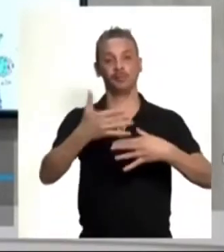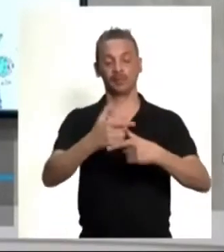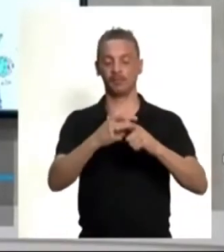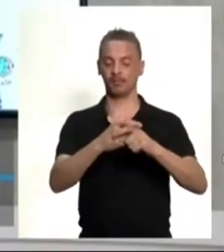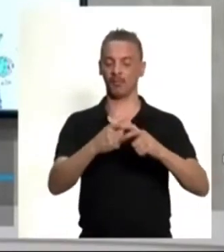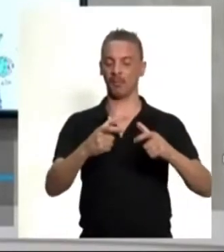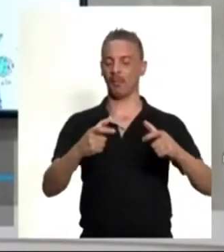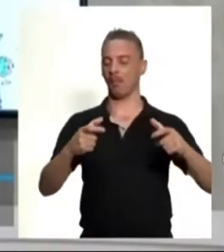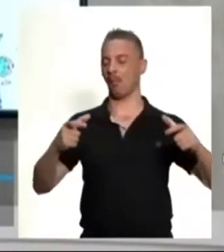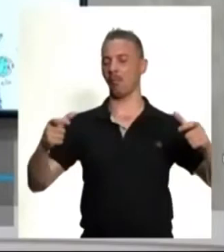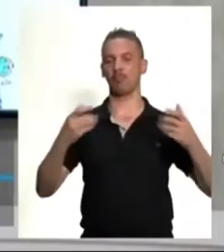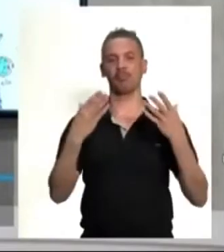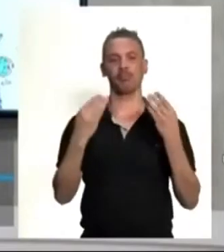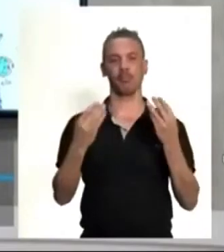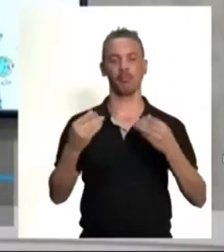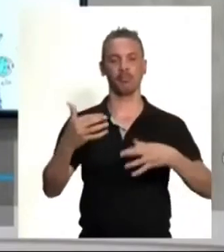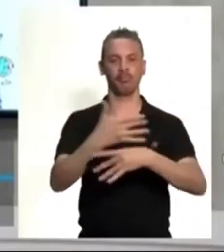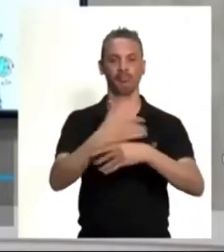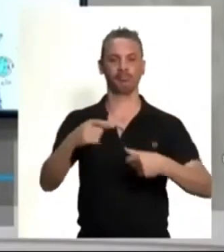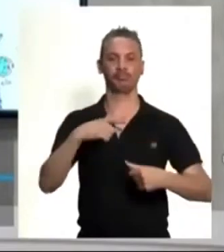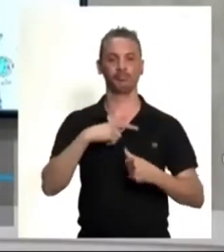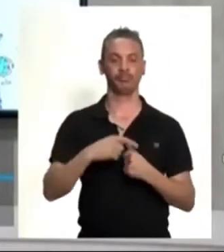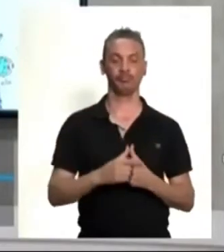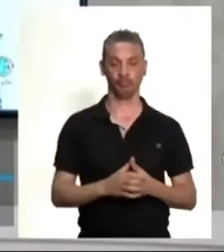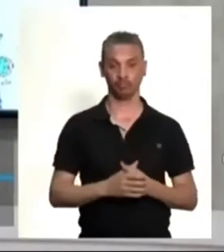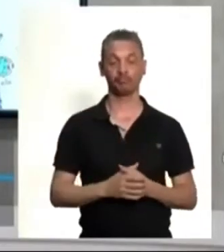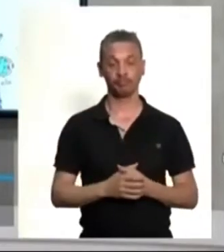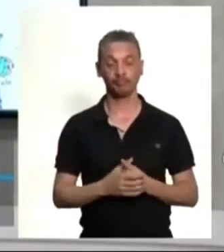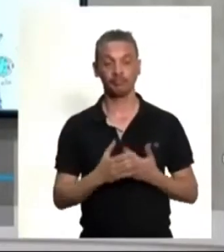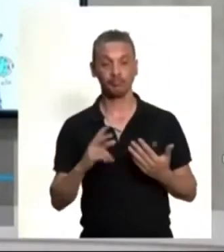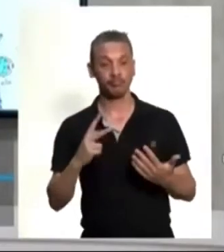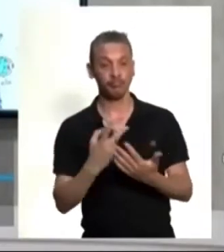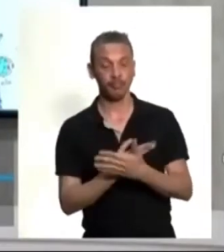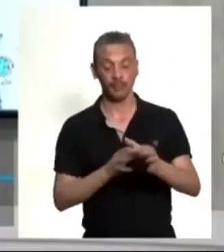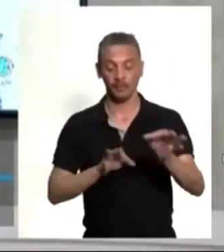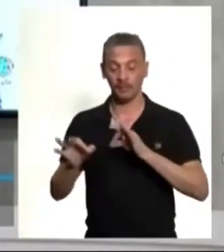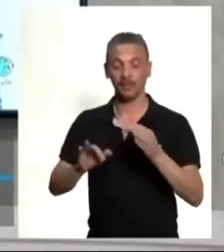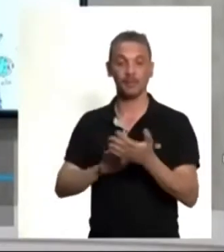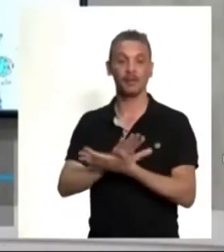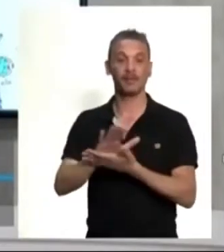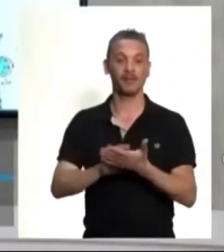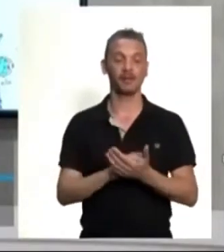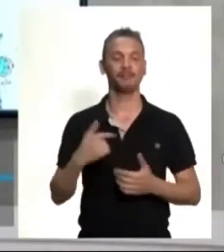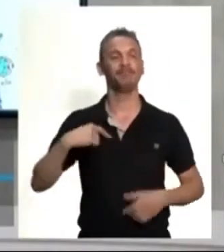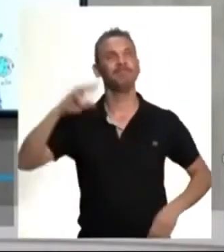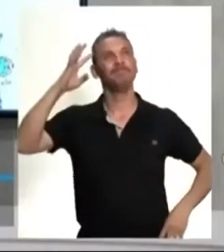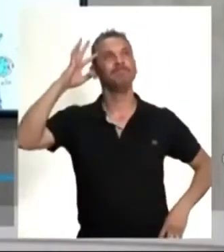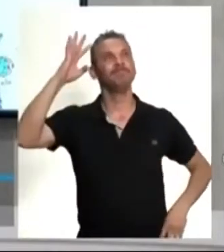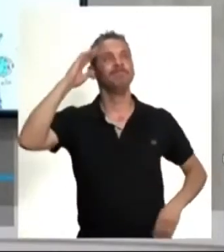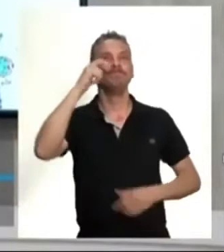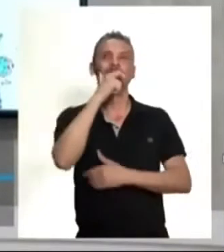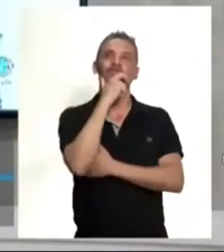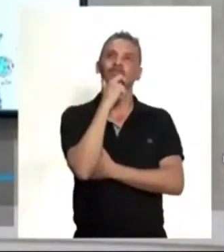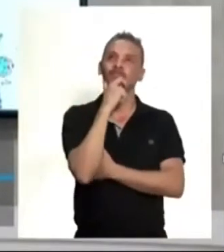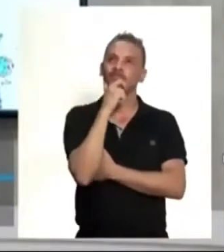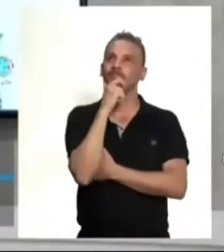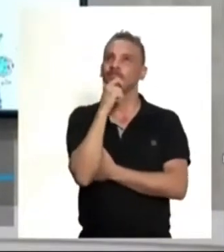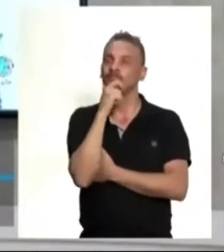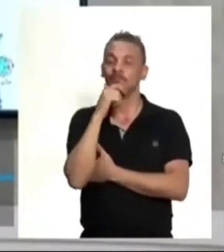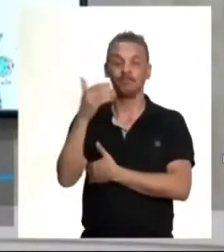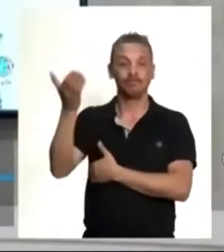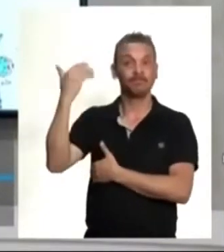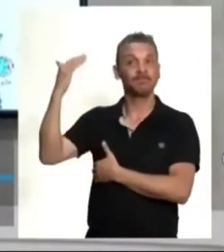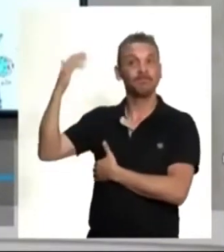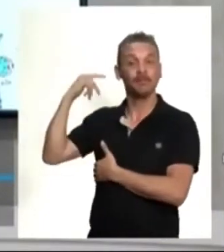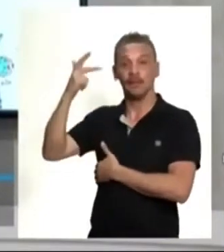Cresceram a partir desse êxodo, né? Muita gente saindo e indo para a cidade, sem planejamento. Eu fico imaginando, será que durante o êxodo